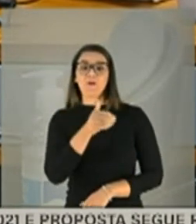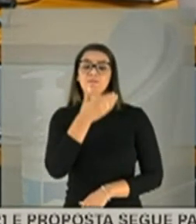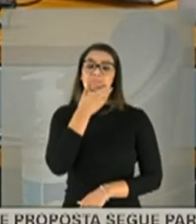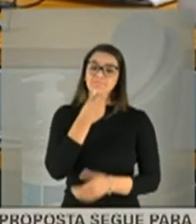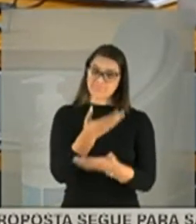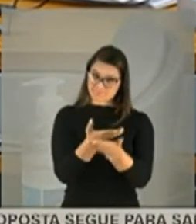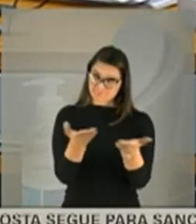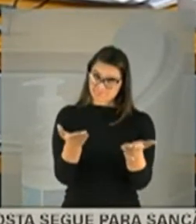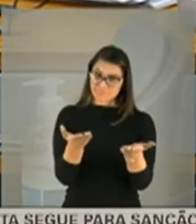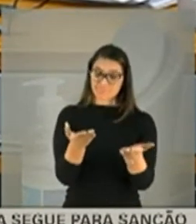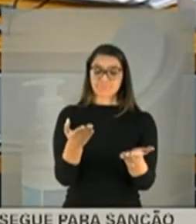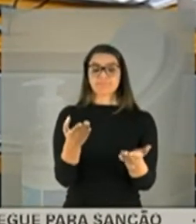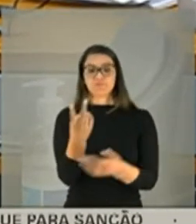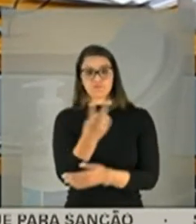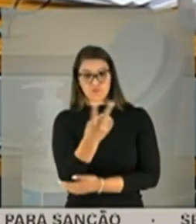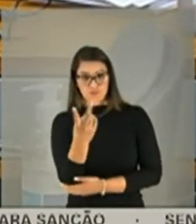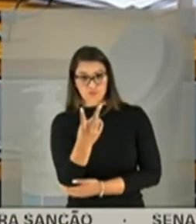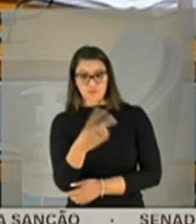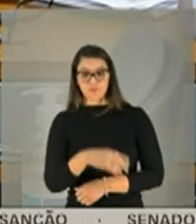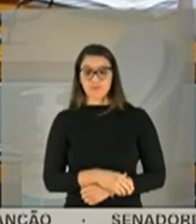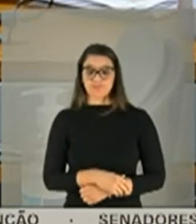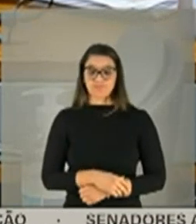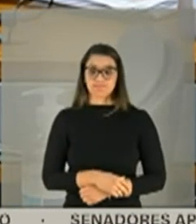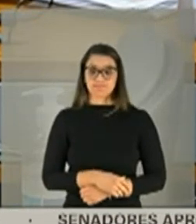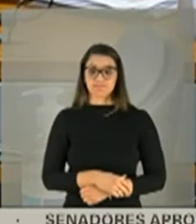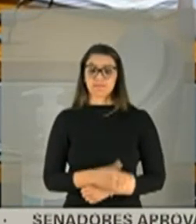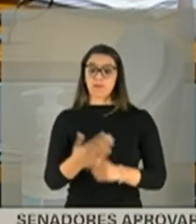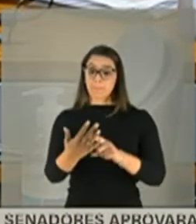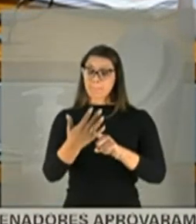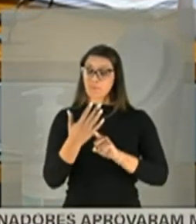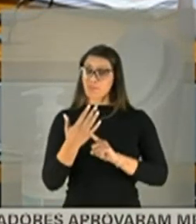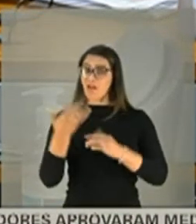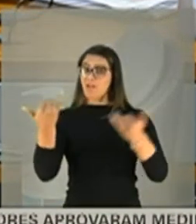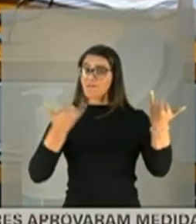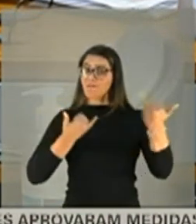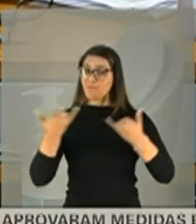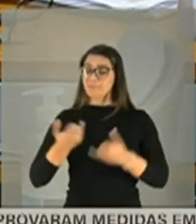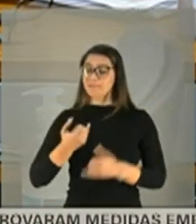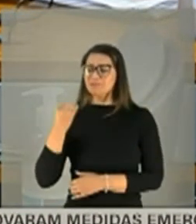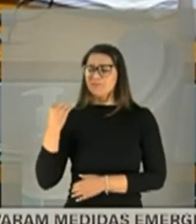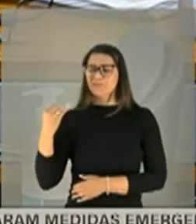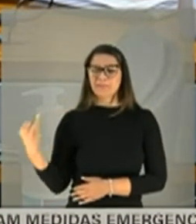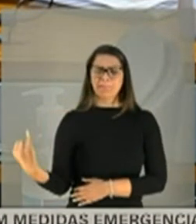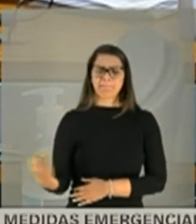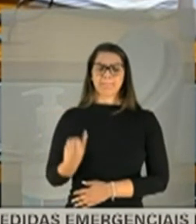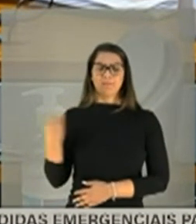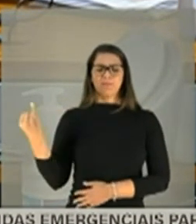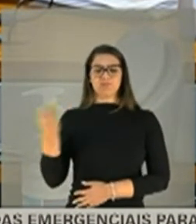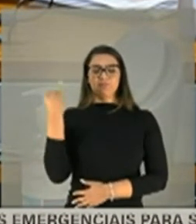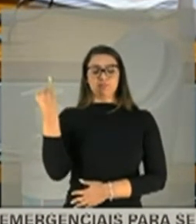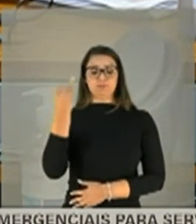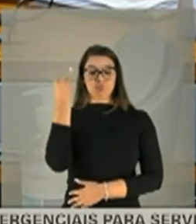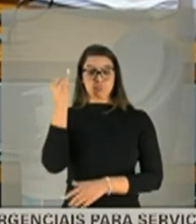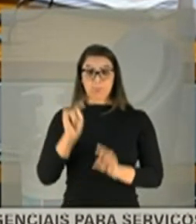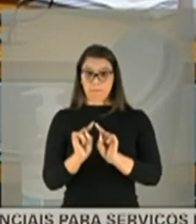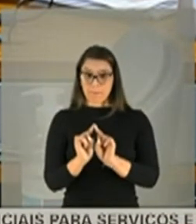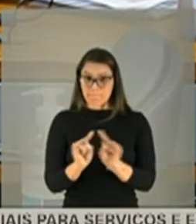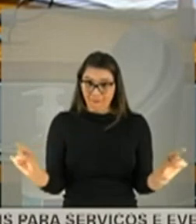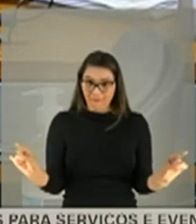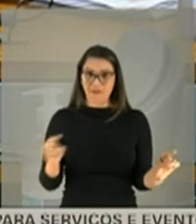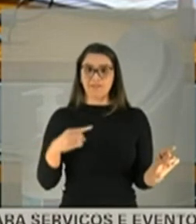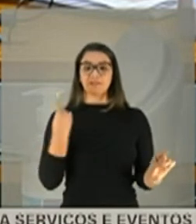aqui, o senhor Pedro, a senhora Jurema, trouxeram informações importantíssimas aqui para a gente, mas a gente